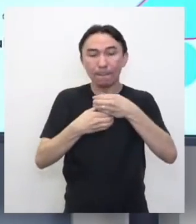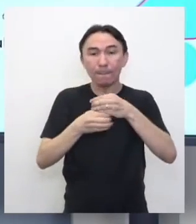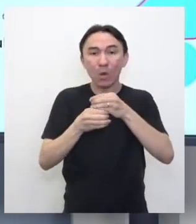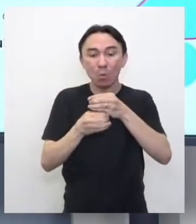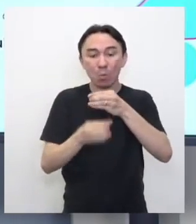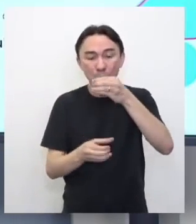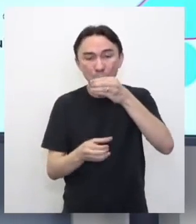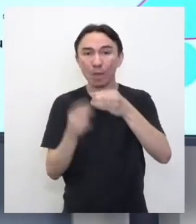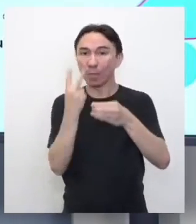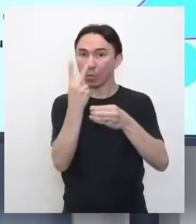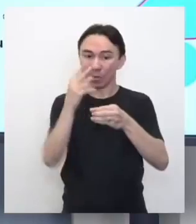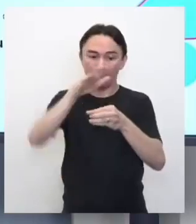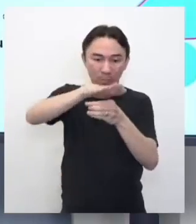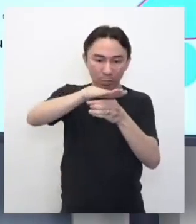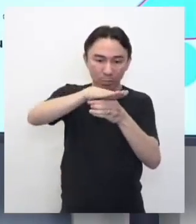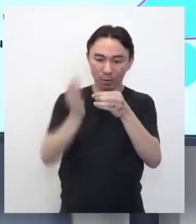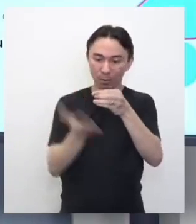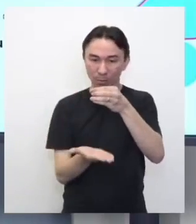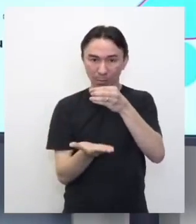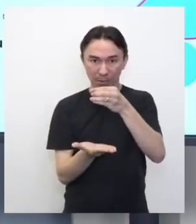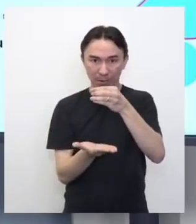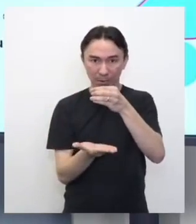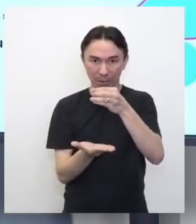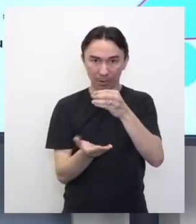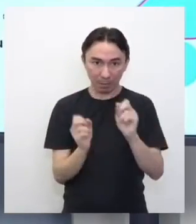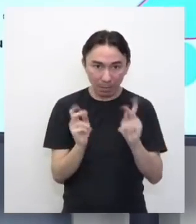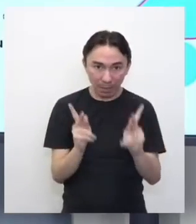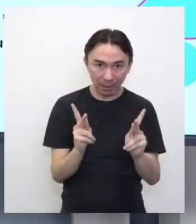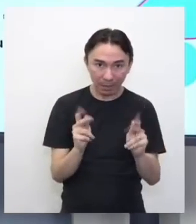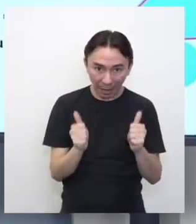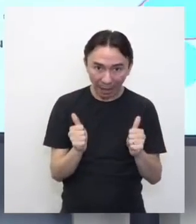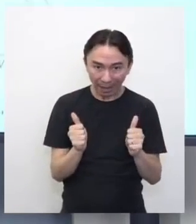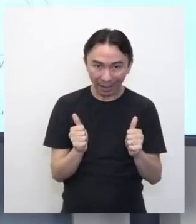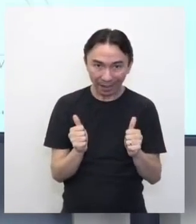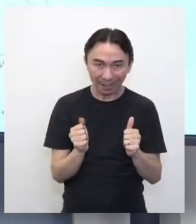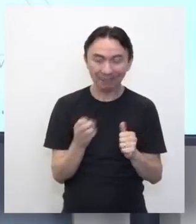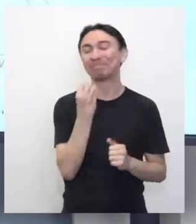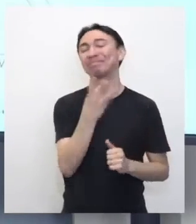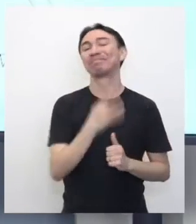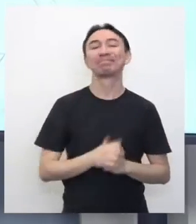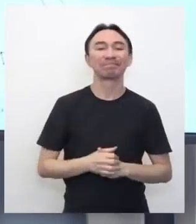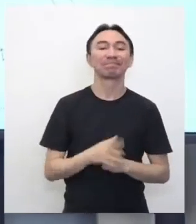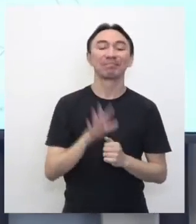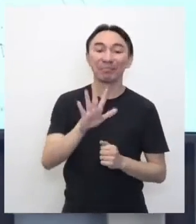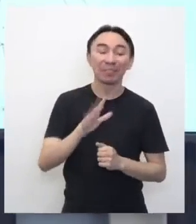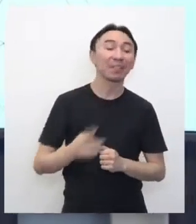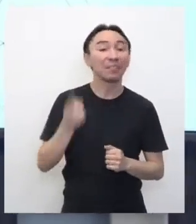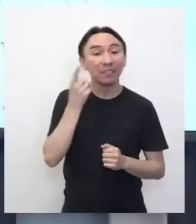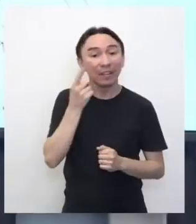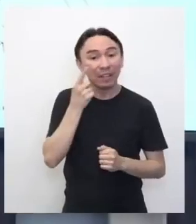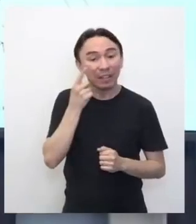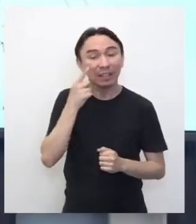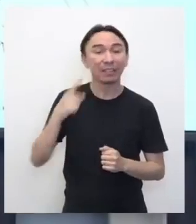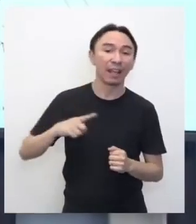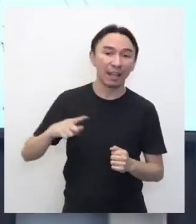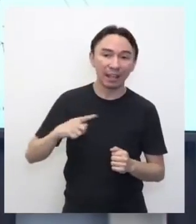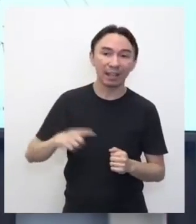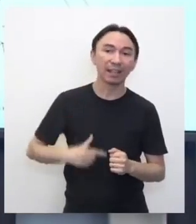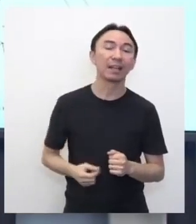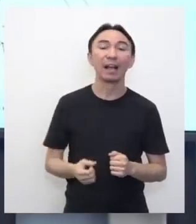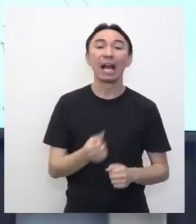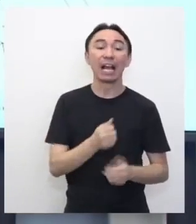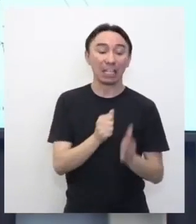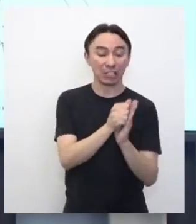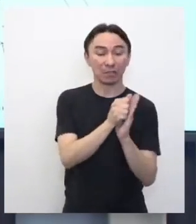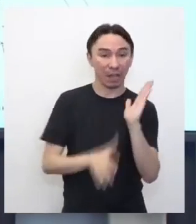não, certo? Ficou fácil? Vamos ver? Aqui nós temos então a parte 3 da